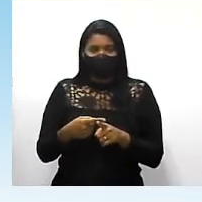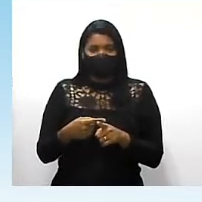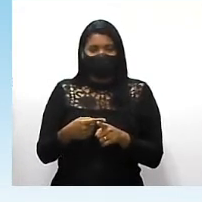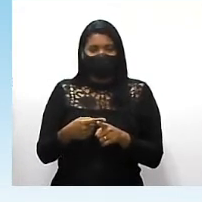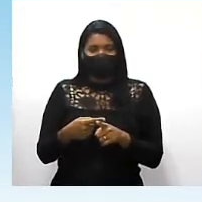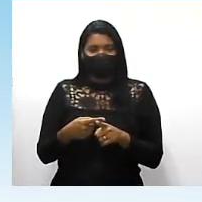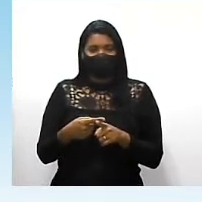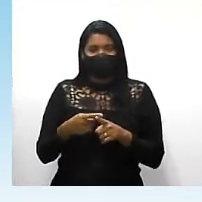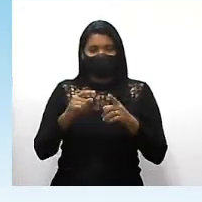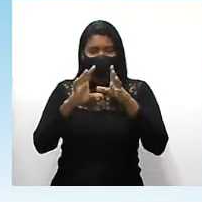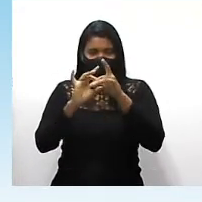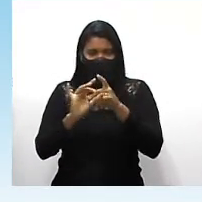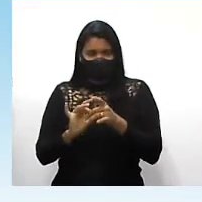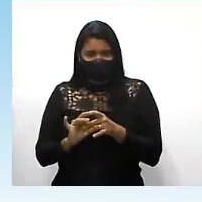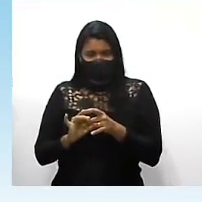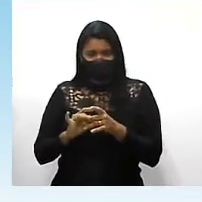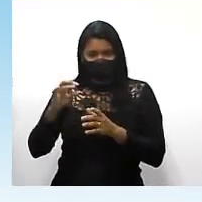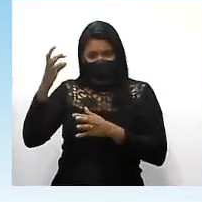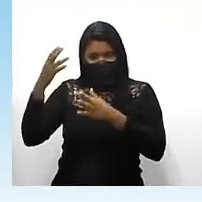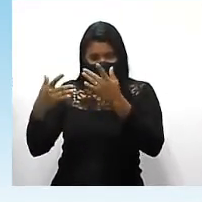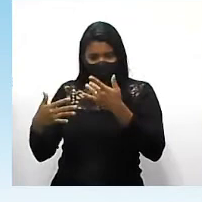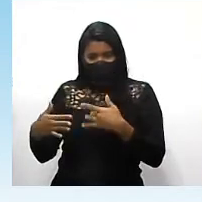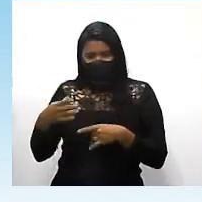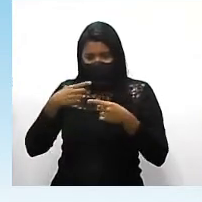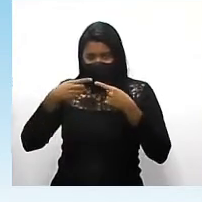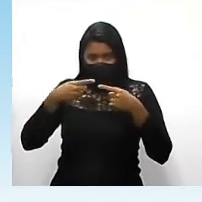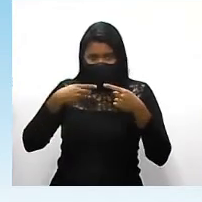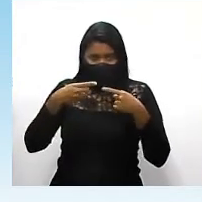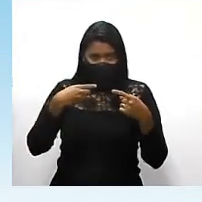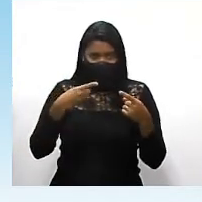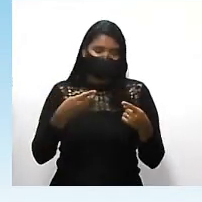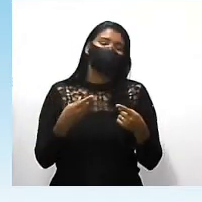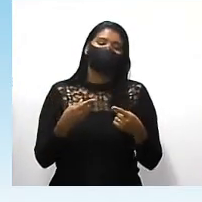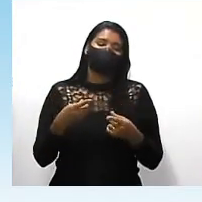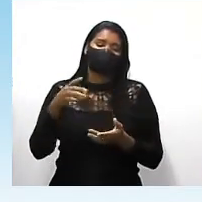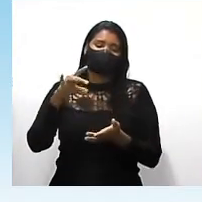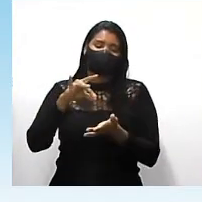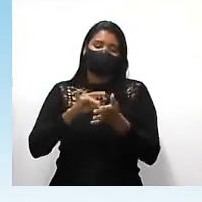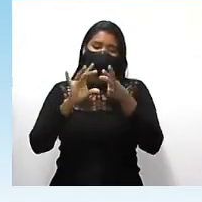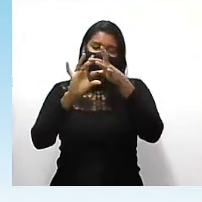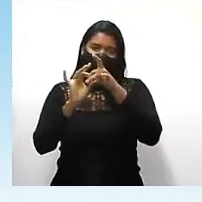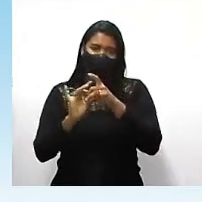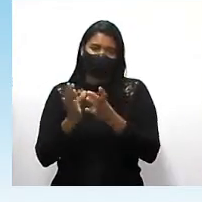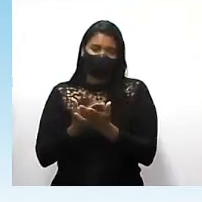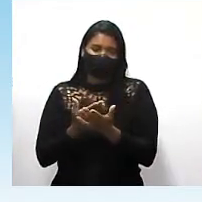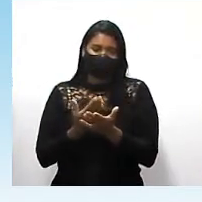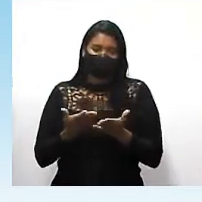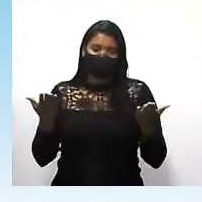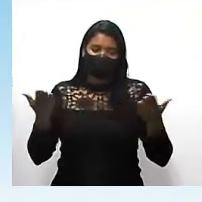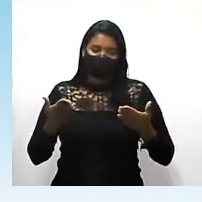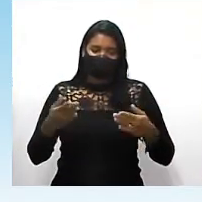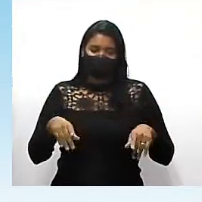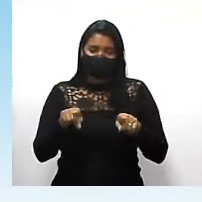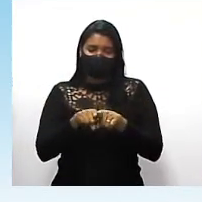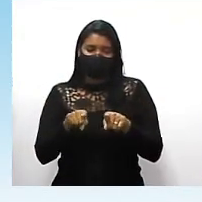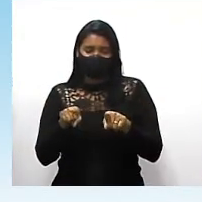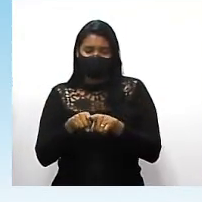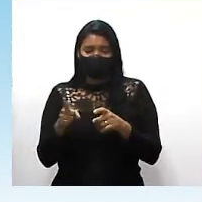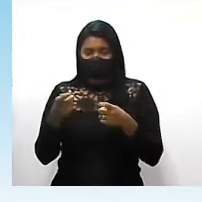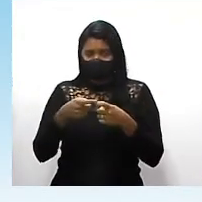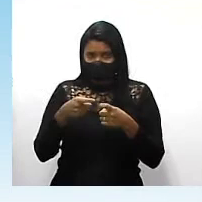assuntos que são discutidos dentro do contexto do nosso estudo de hoje estão relacionados à